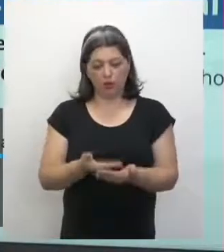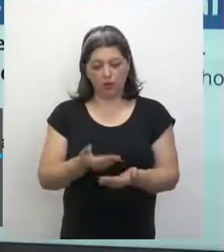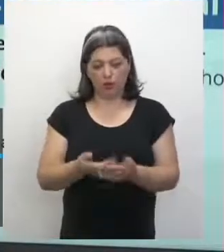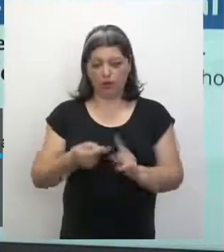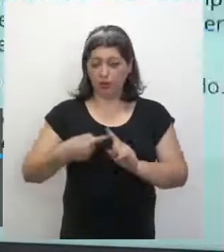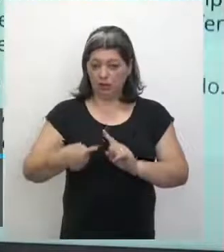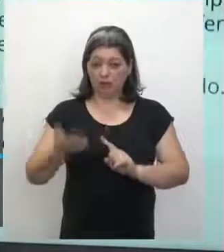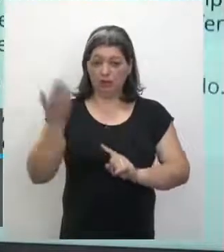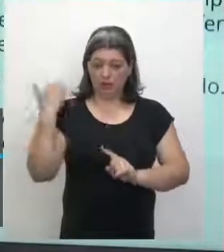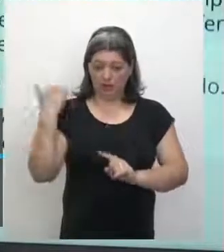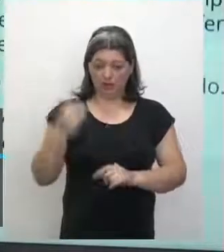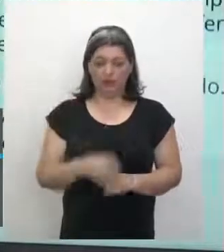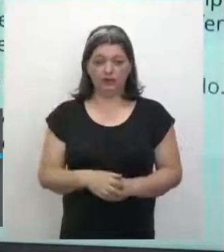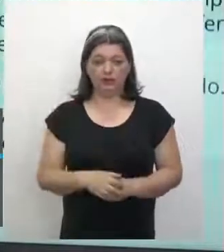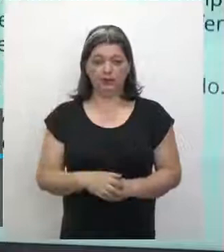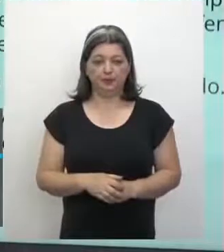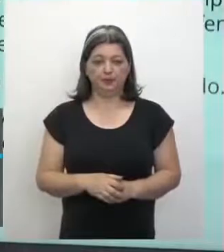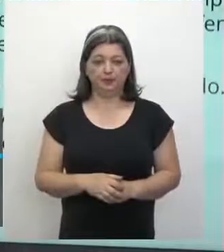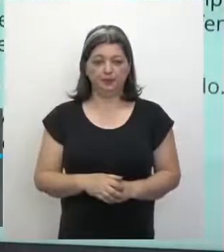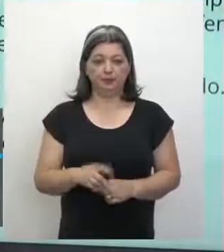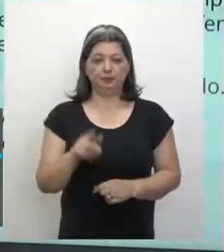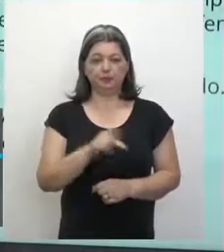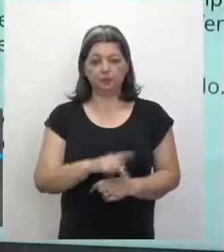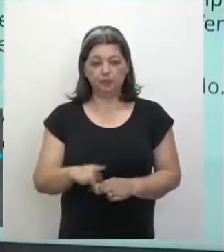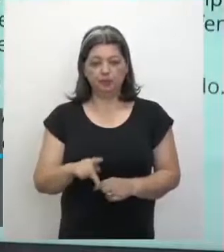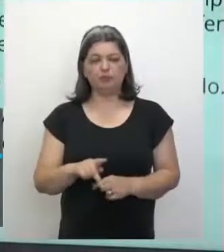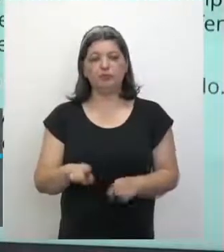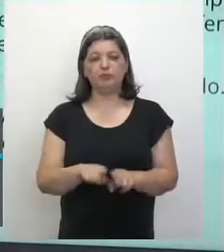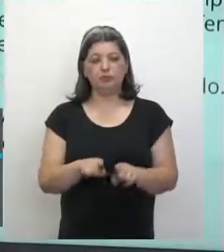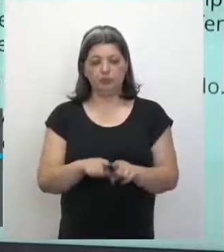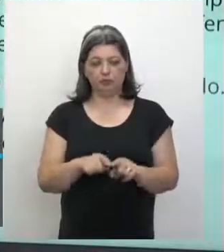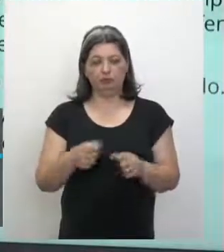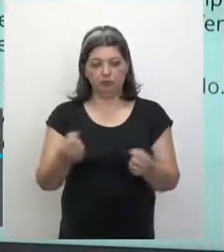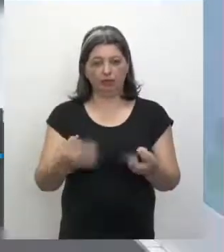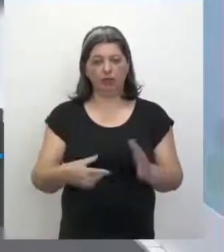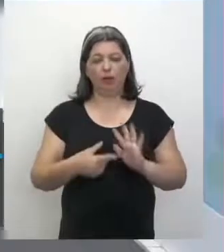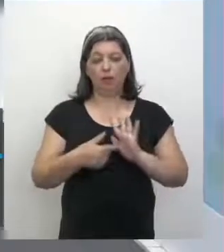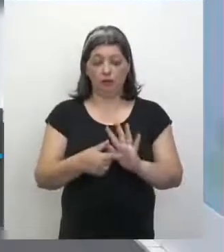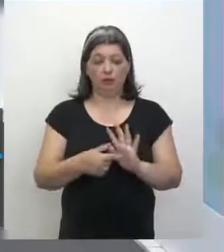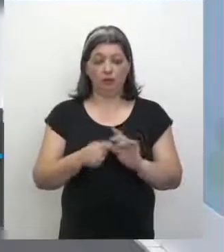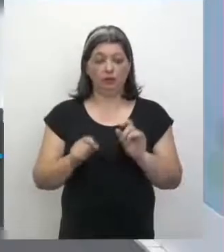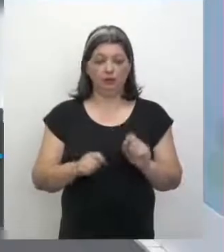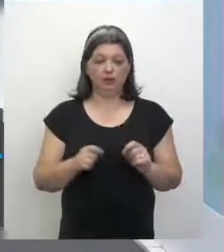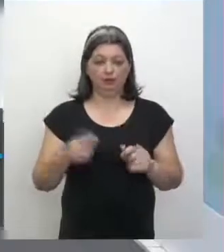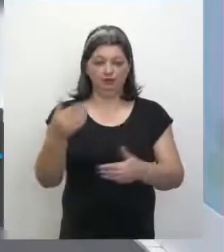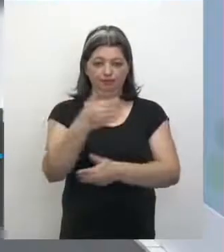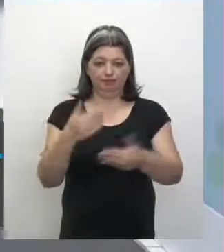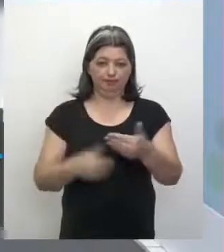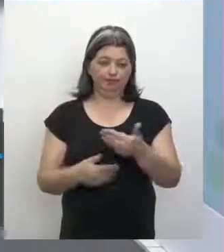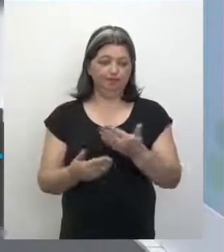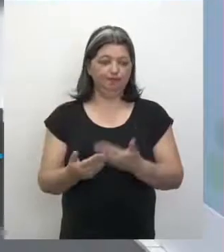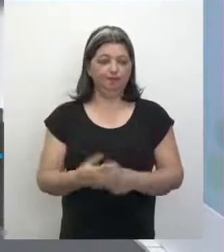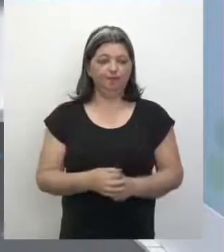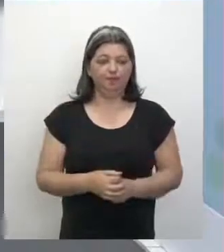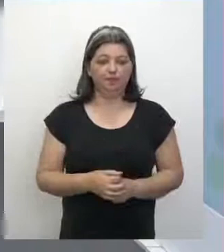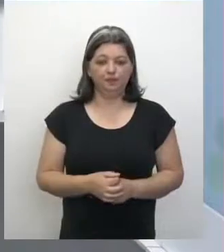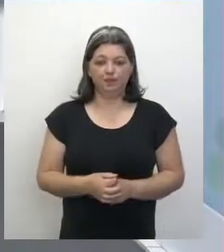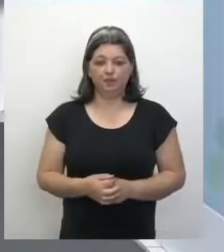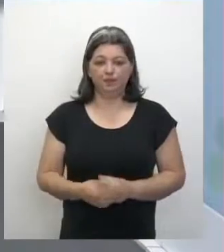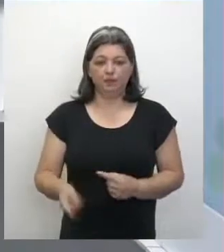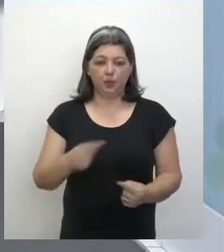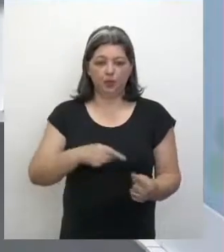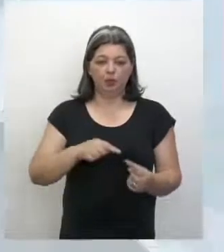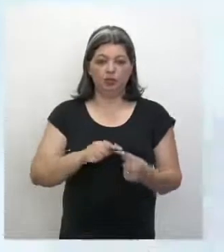passada, apresentamos, né? E a professora Luíse vai falar o que nós vamos trabalhar hoje. É isso aí, vai aparecer na tela para vocês os objetivos